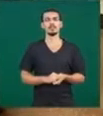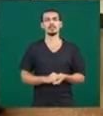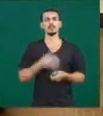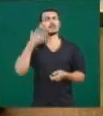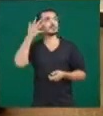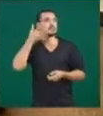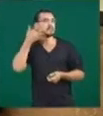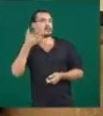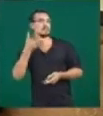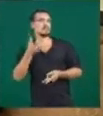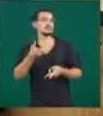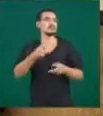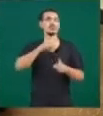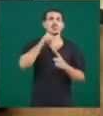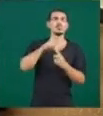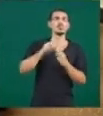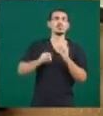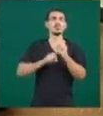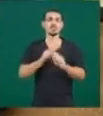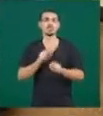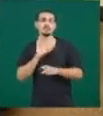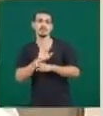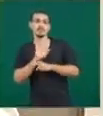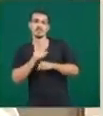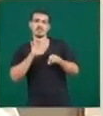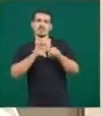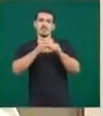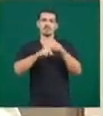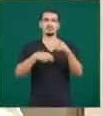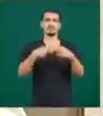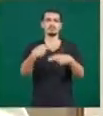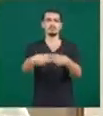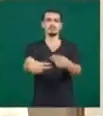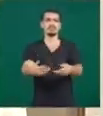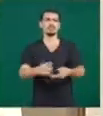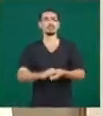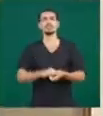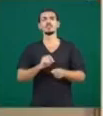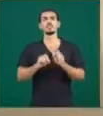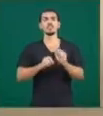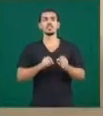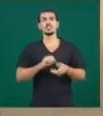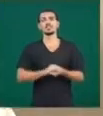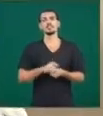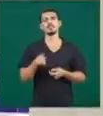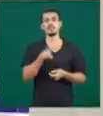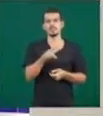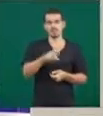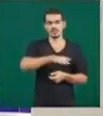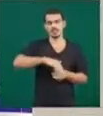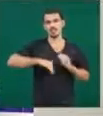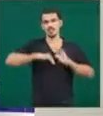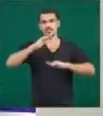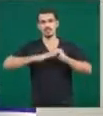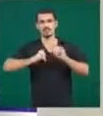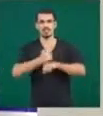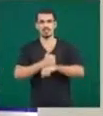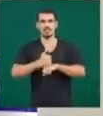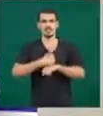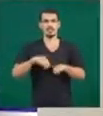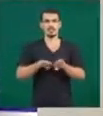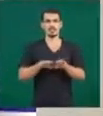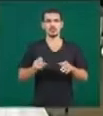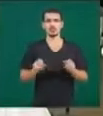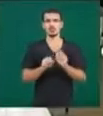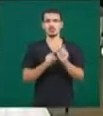na formação continuada de profissionais da área e promover a atualização em novas técnicas e tecnologias do